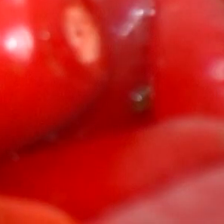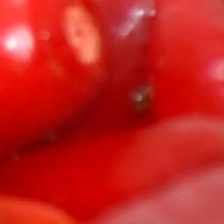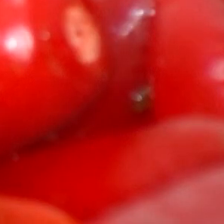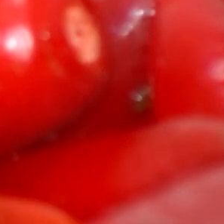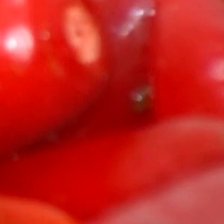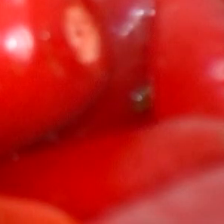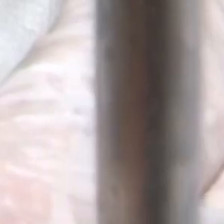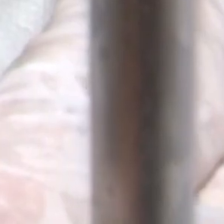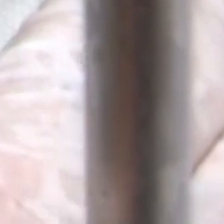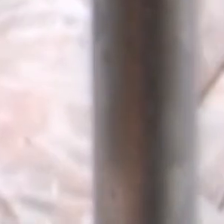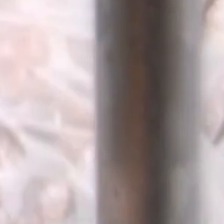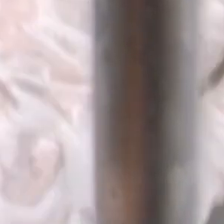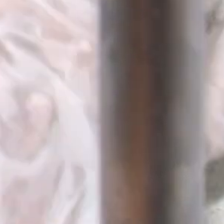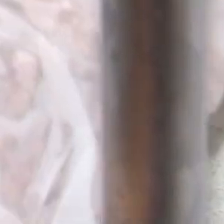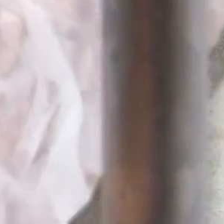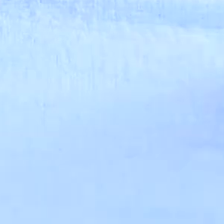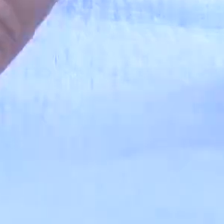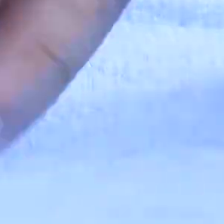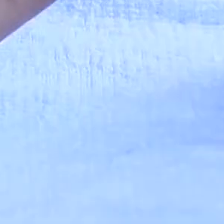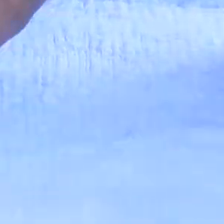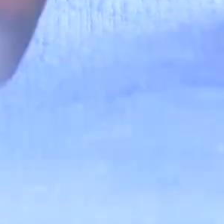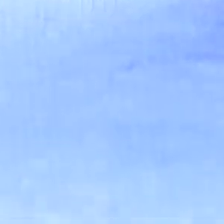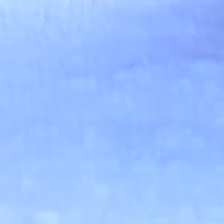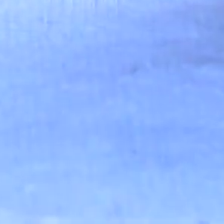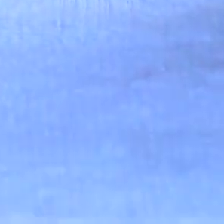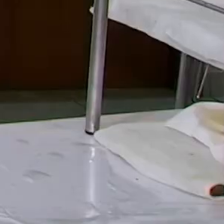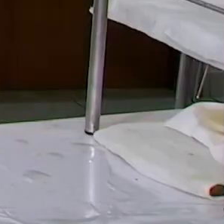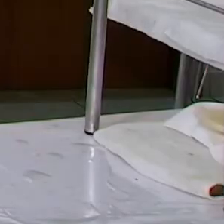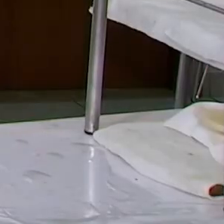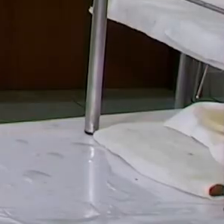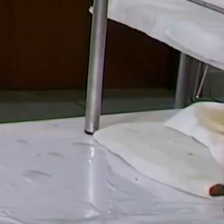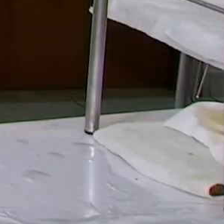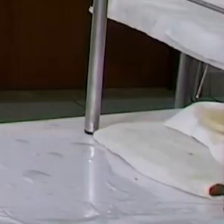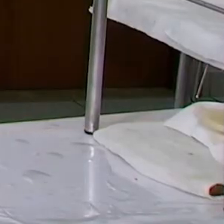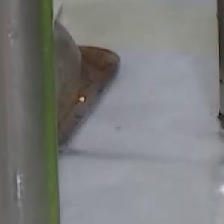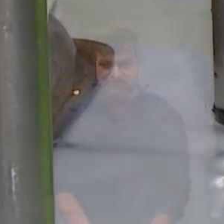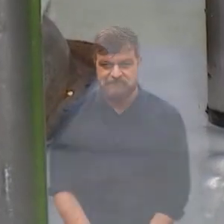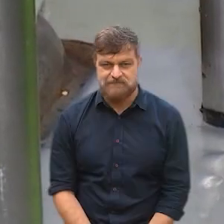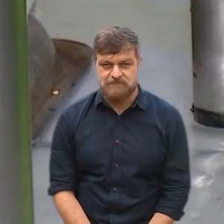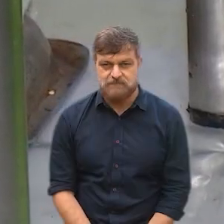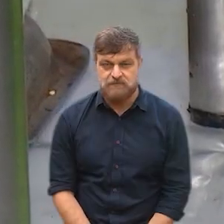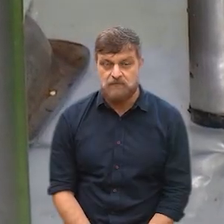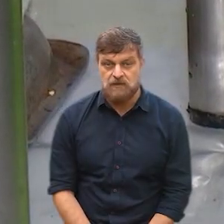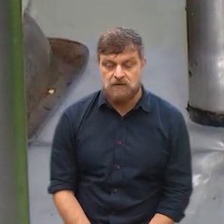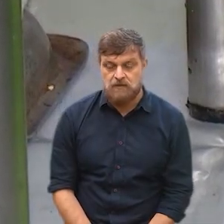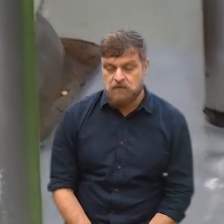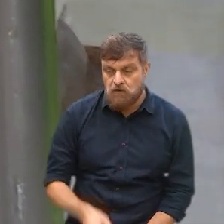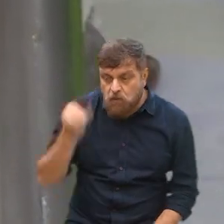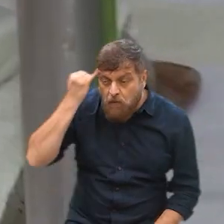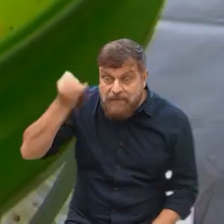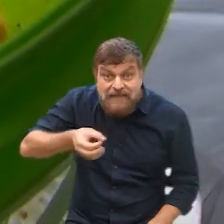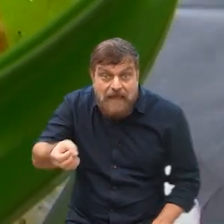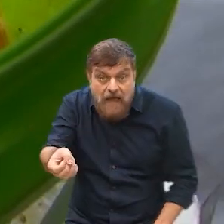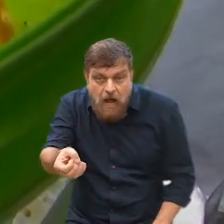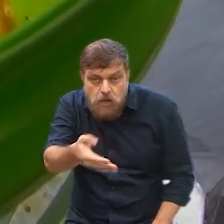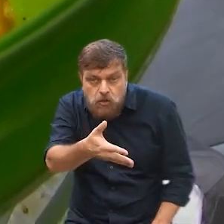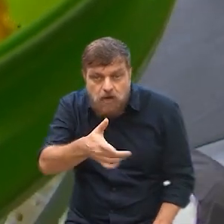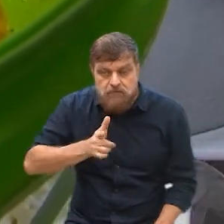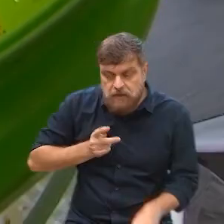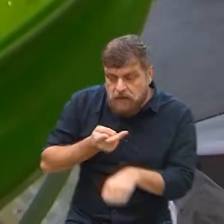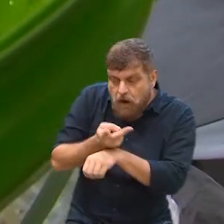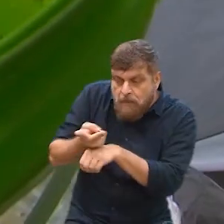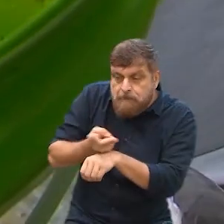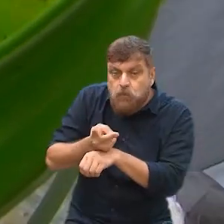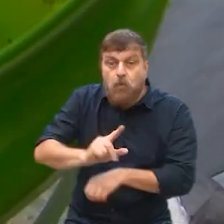Uma Uma iniciativa diferenciada que buscou